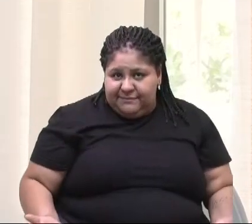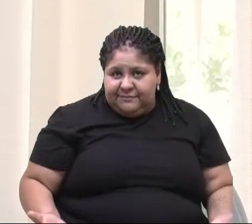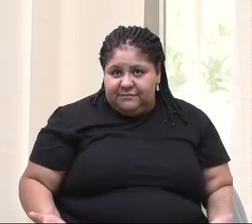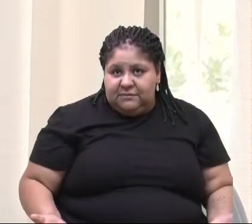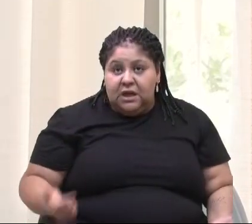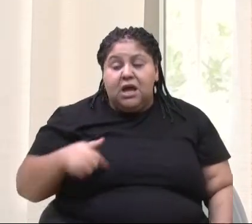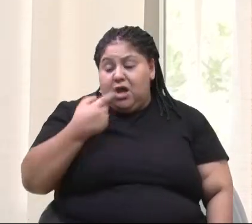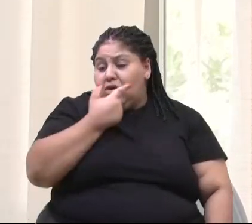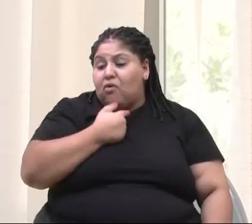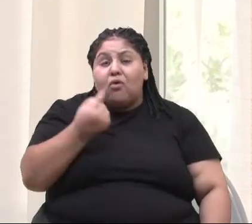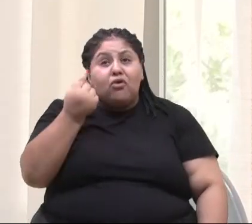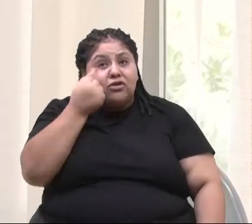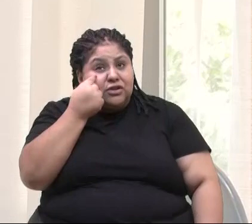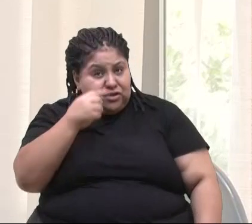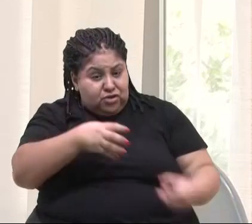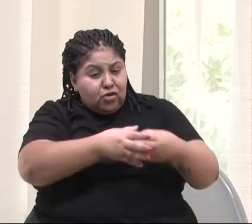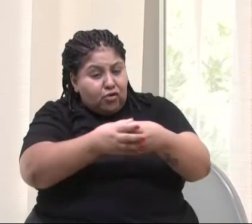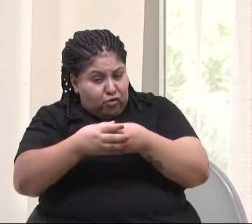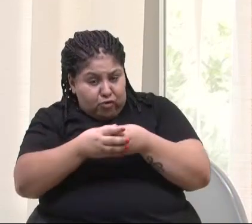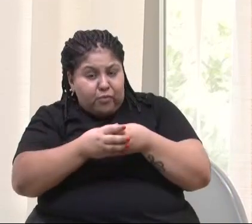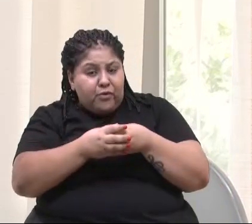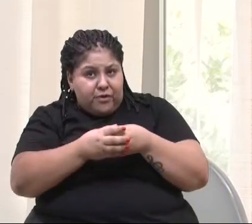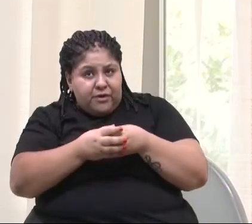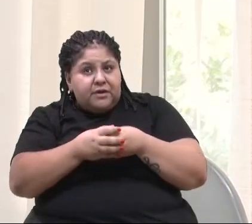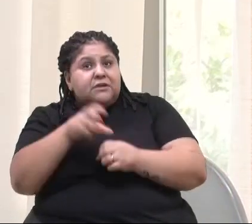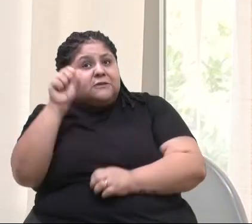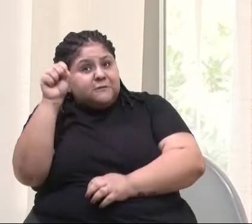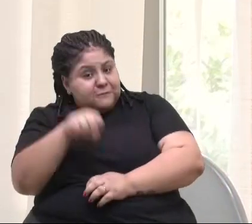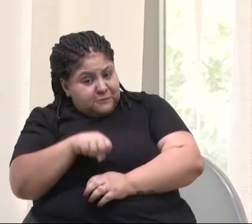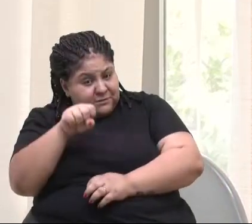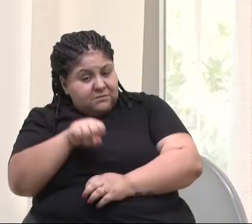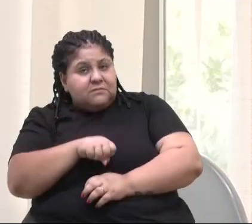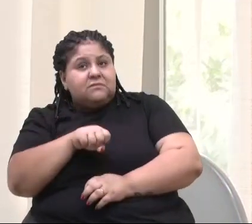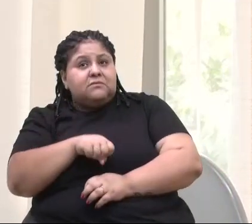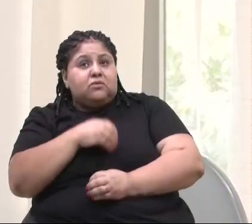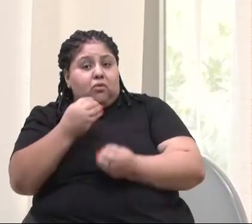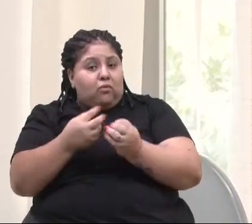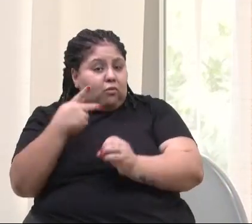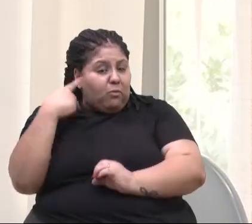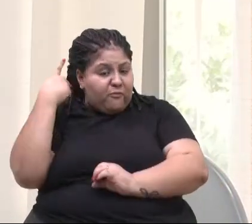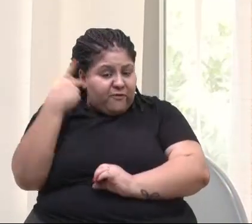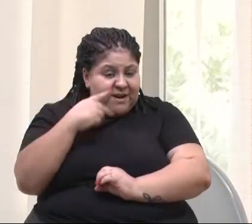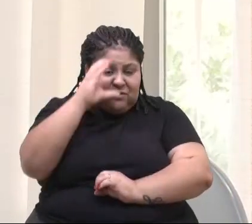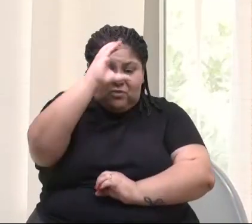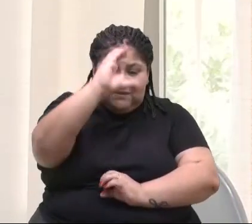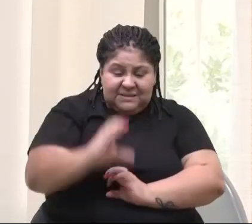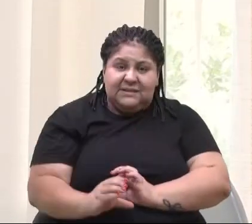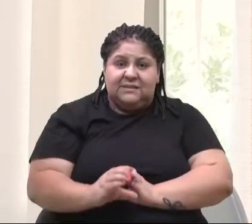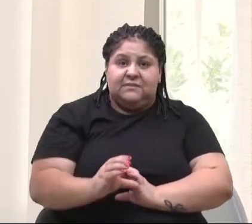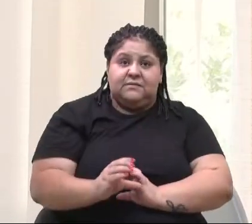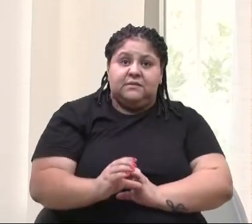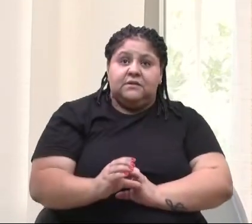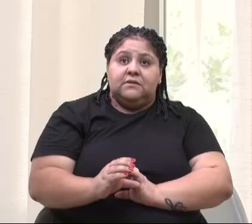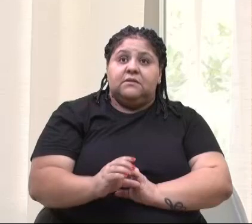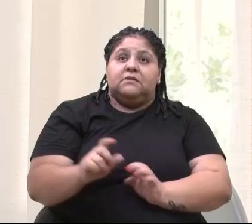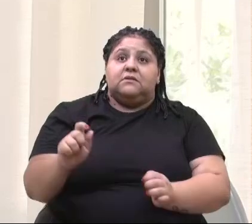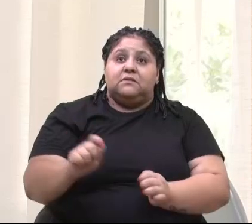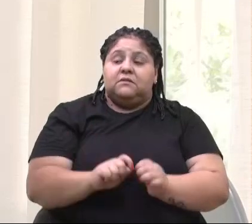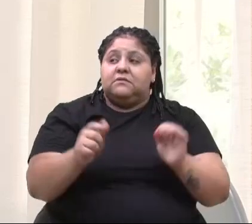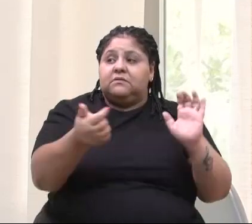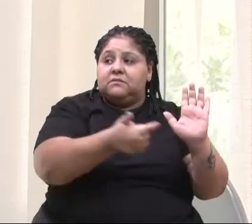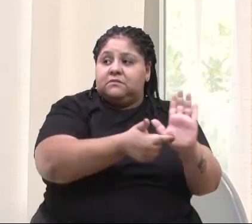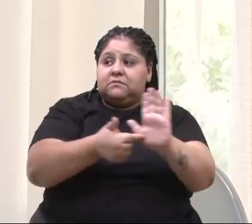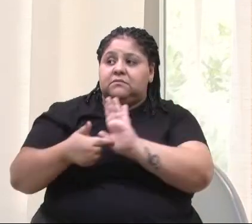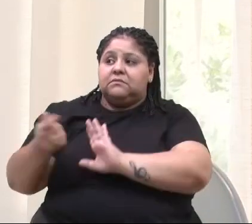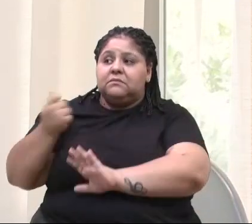assistir shows de grupos folclóricos. Então, estarei na festa como vereador, como cidadão, e farei a divulgação que